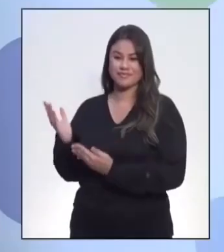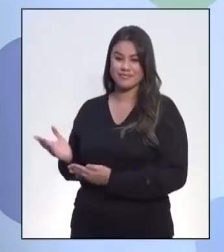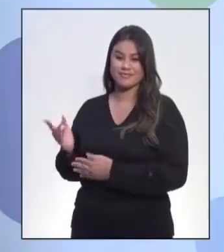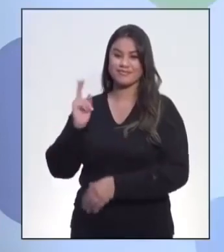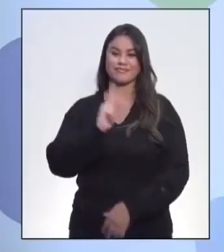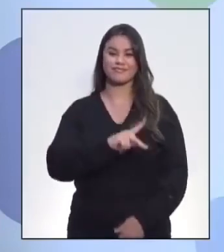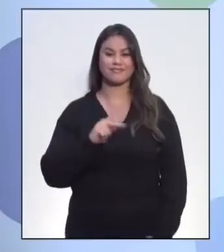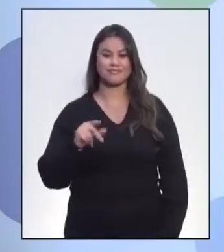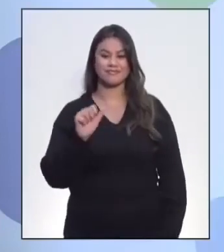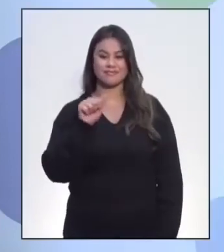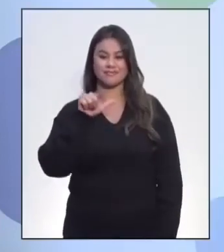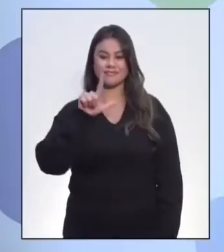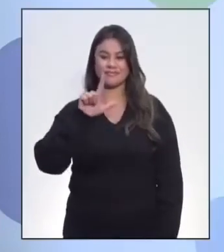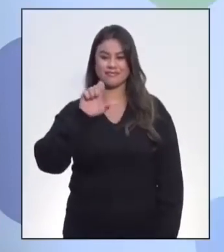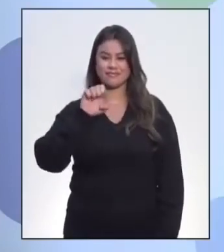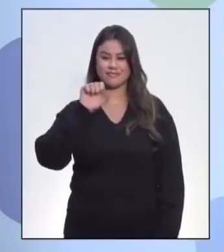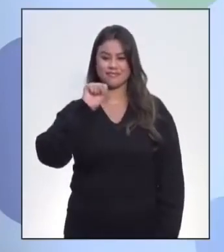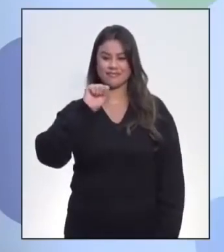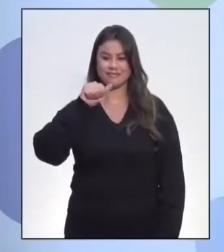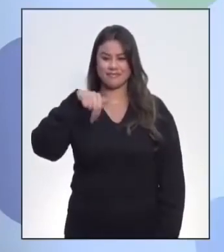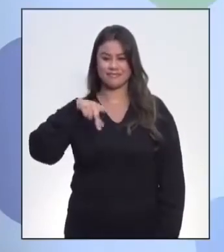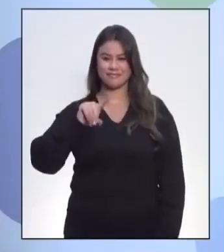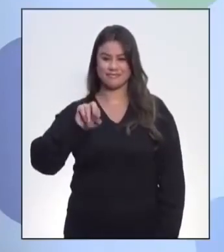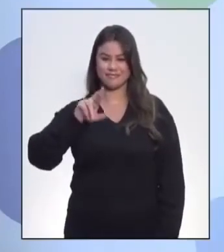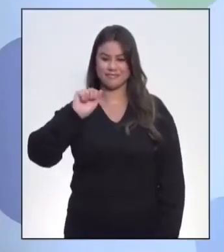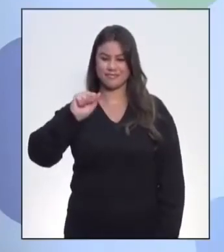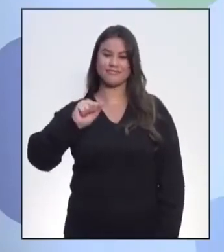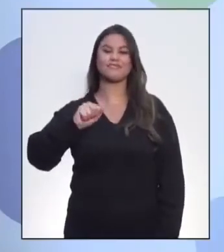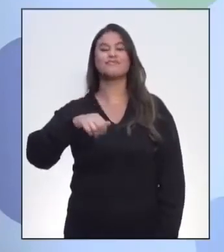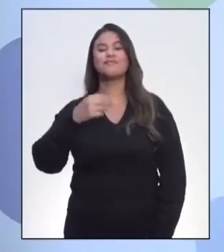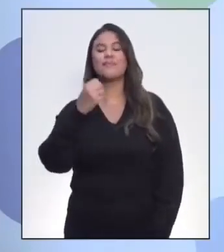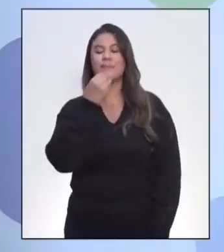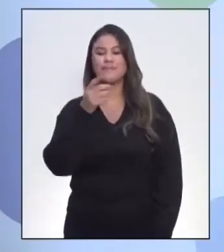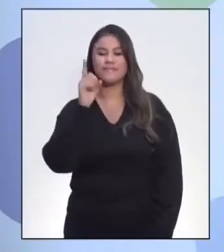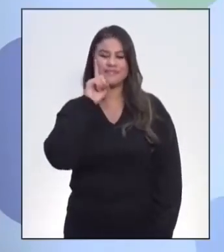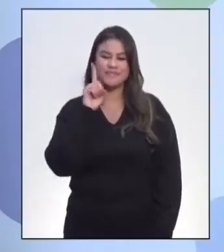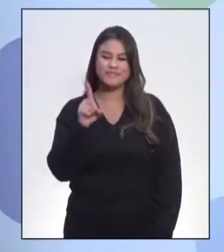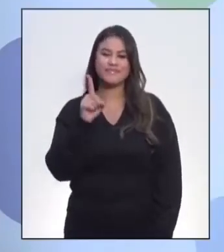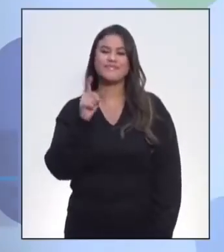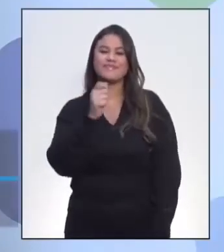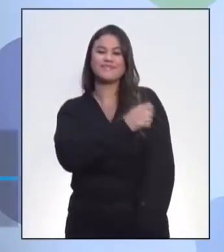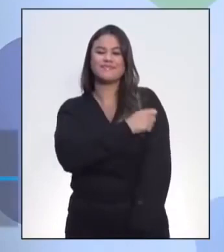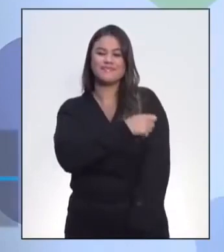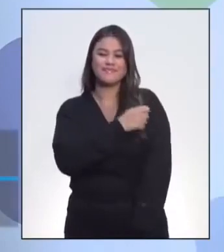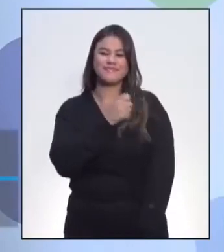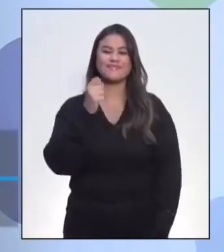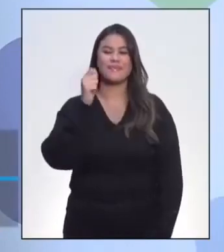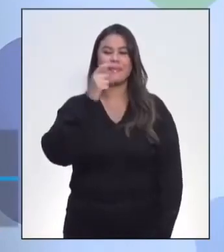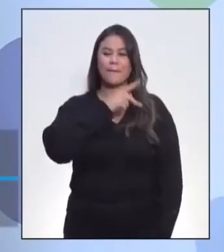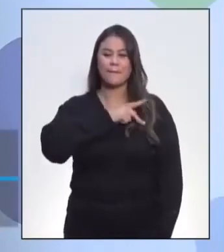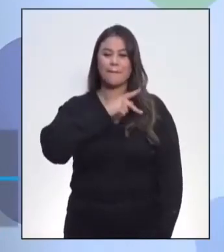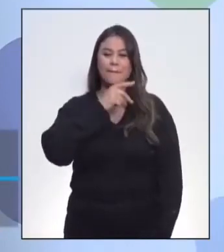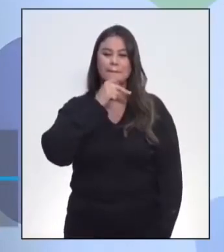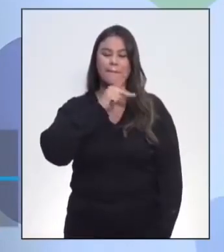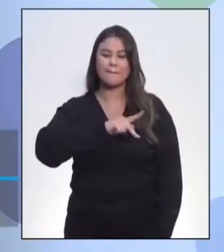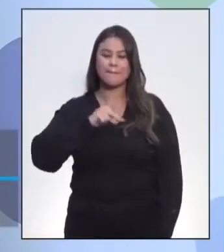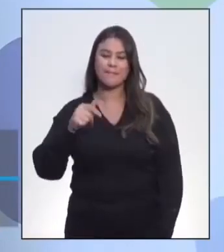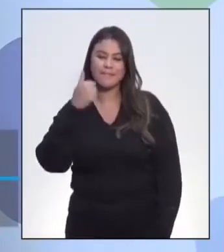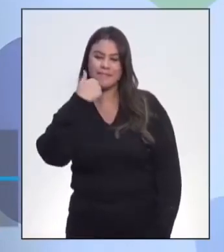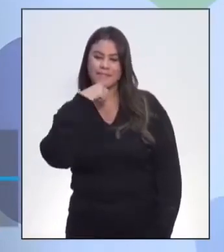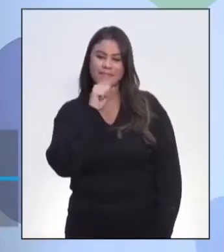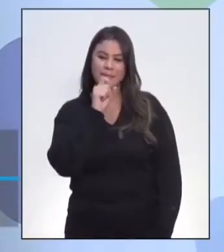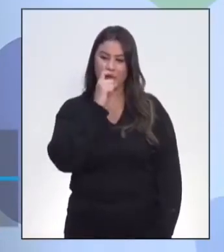Bom dia, Osmar. Bom dia, alunos, pais, professores. Bem-vindos a mais uma aula. Já quero agradecer